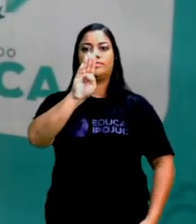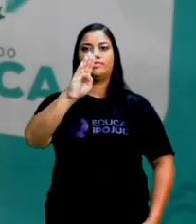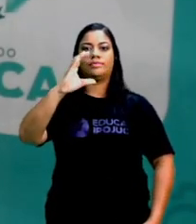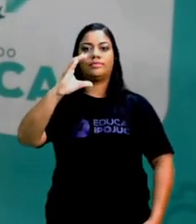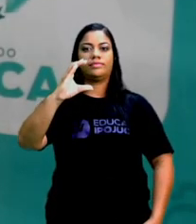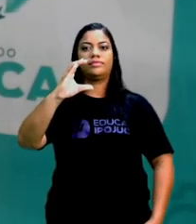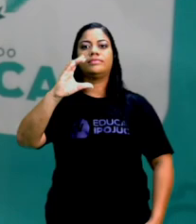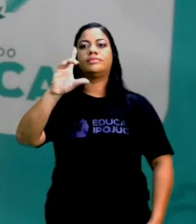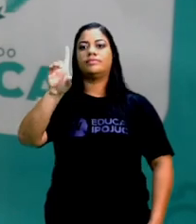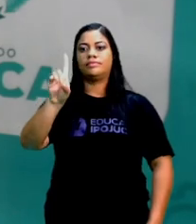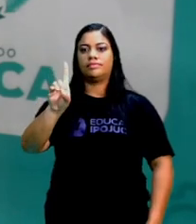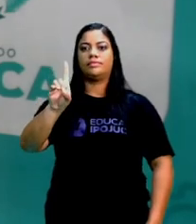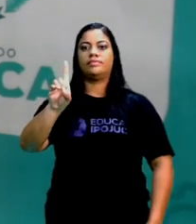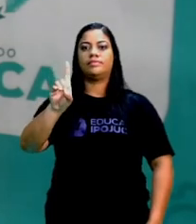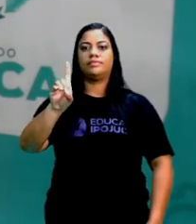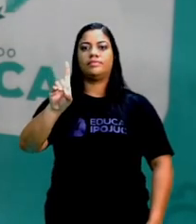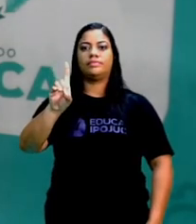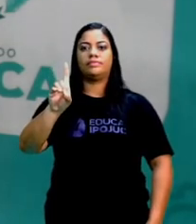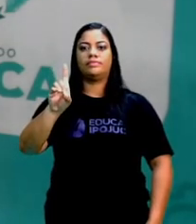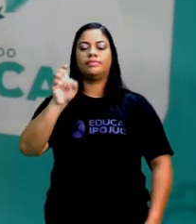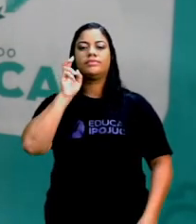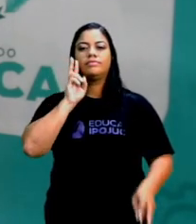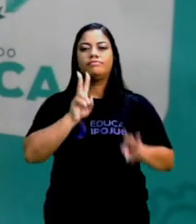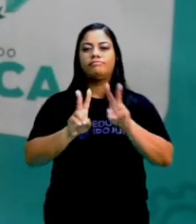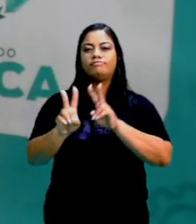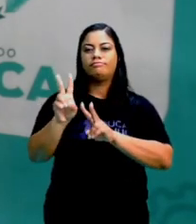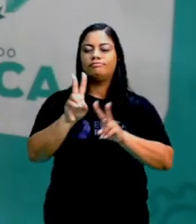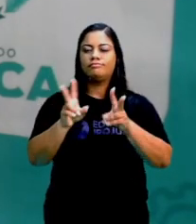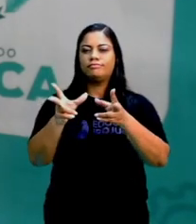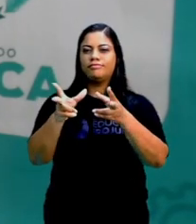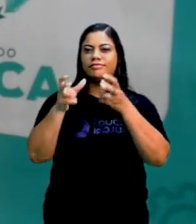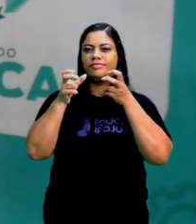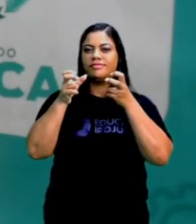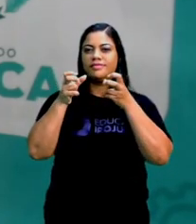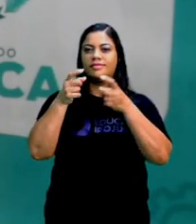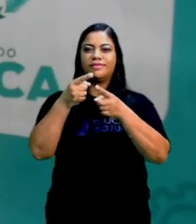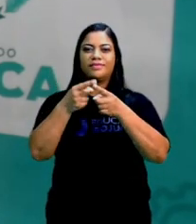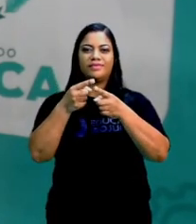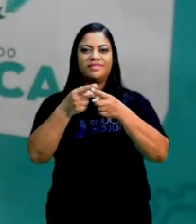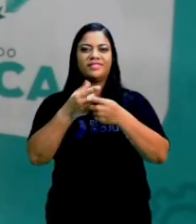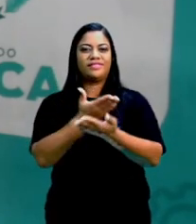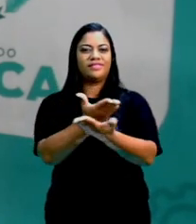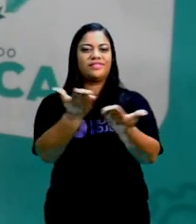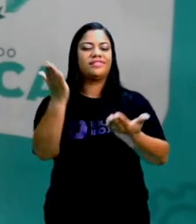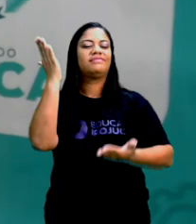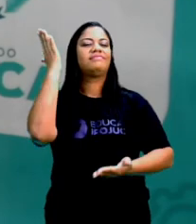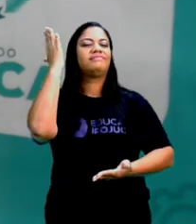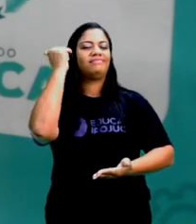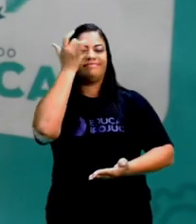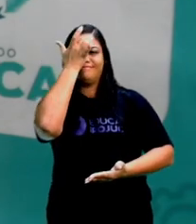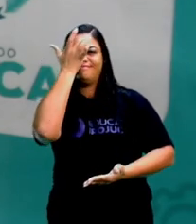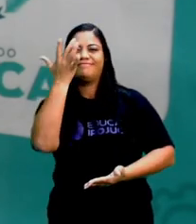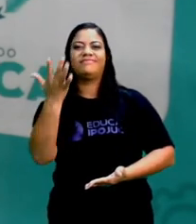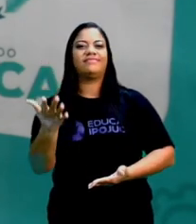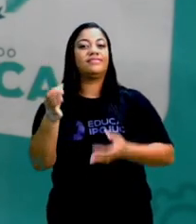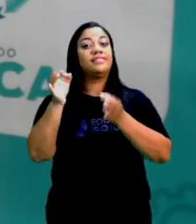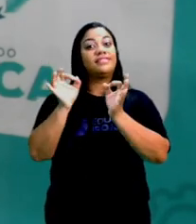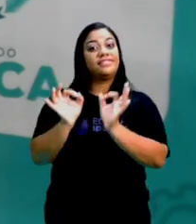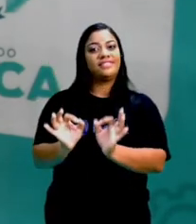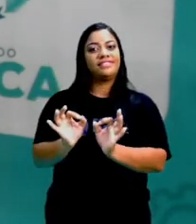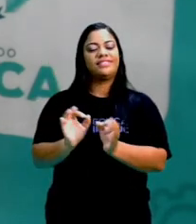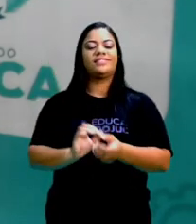a letra C e a letra D. Dá uma olhadinha com capricho, porque no instante vocês irão descobrir,